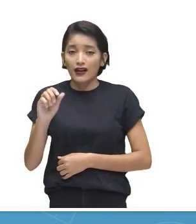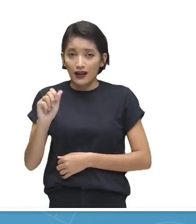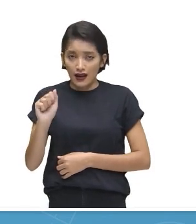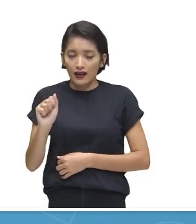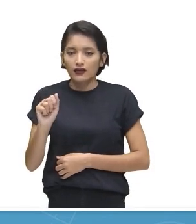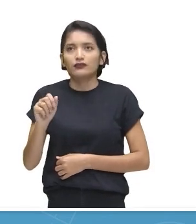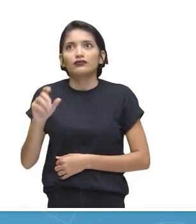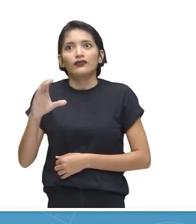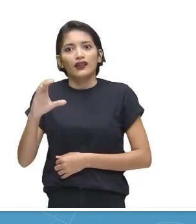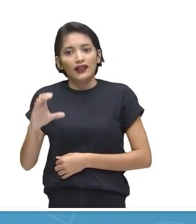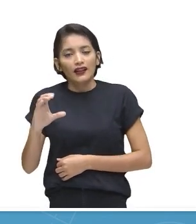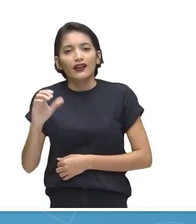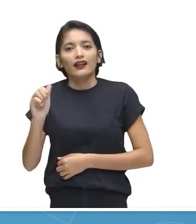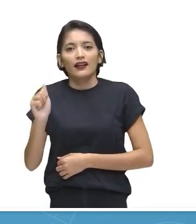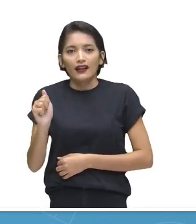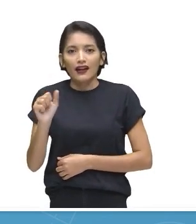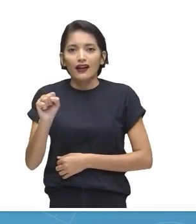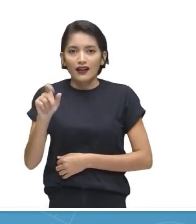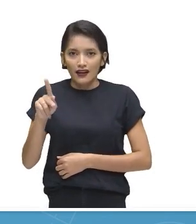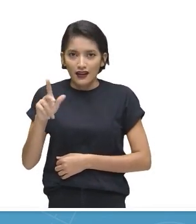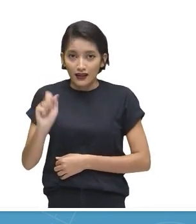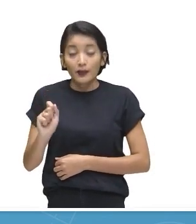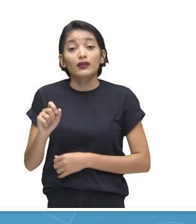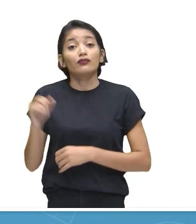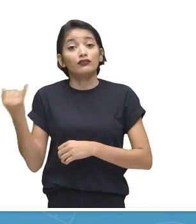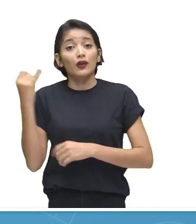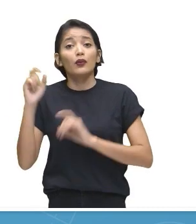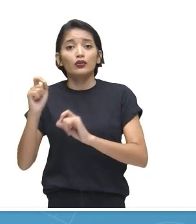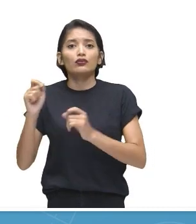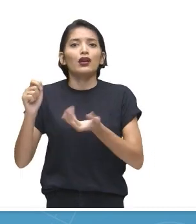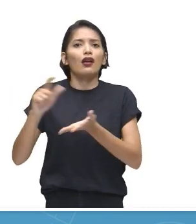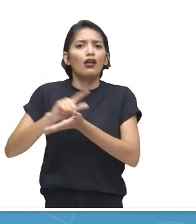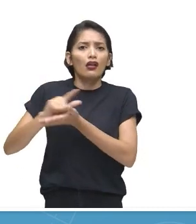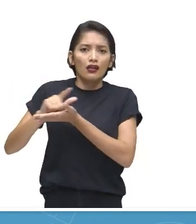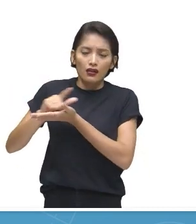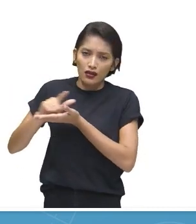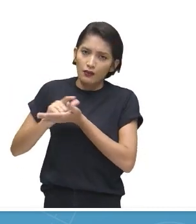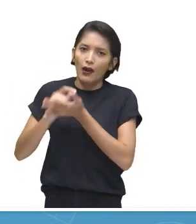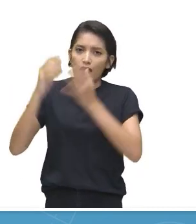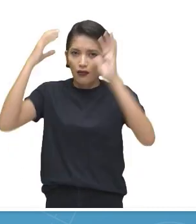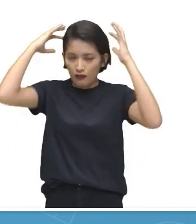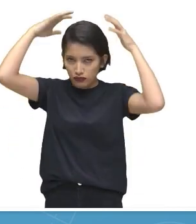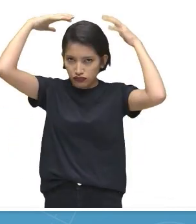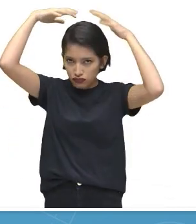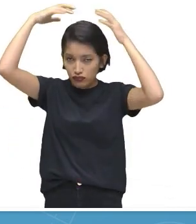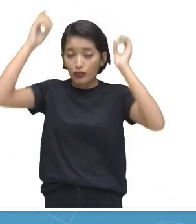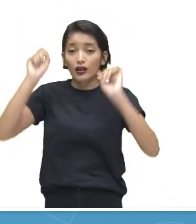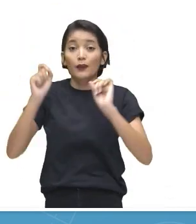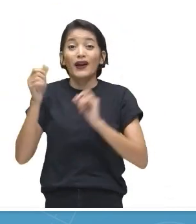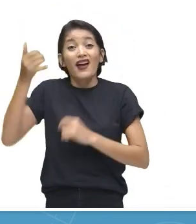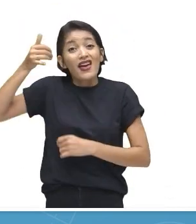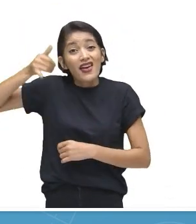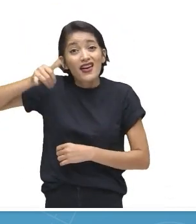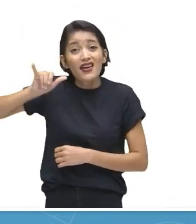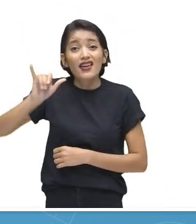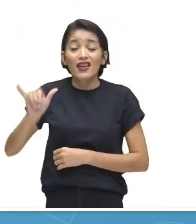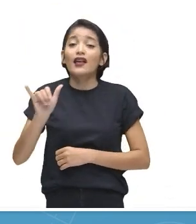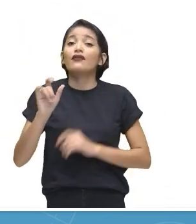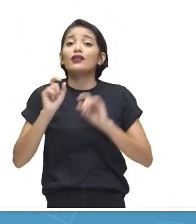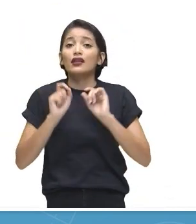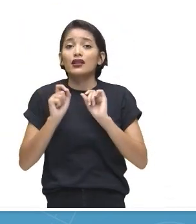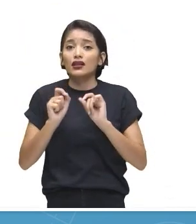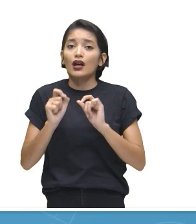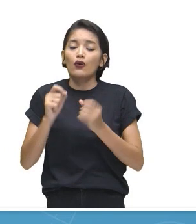cabeludo. Então é importante fazer ali a higienização correta também do couro cabeludo, para evitar a proliferação